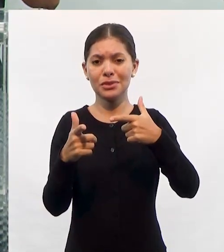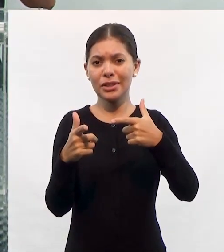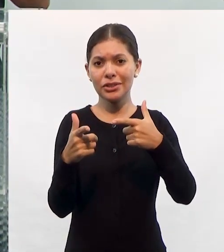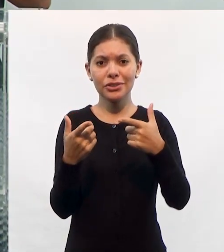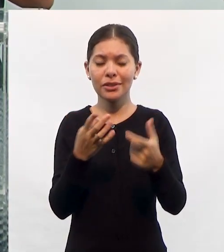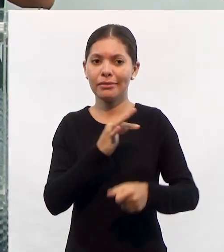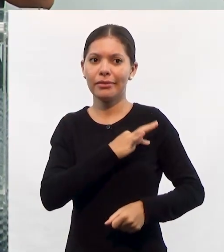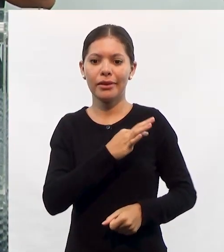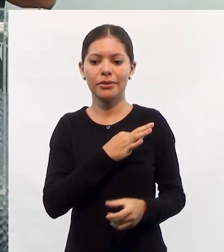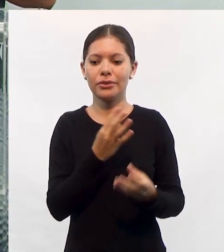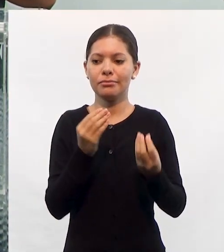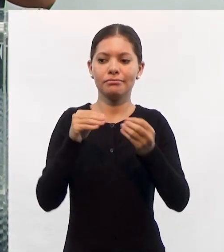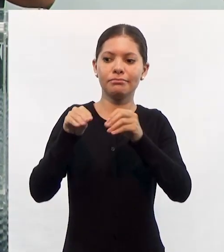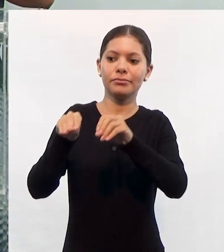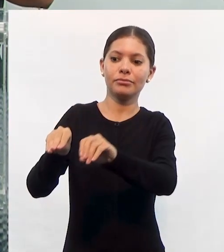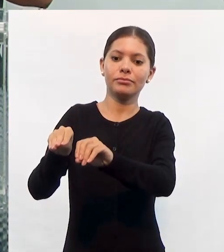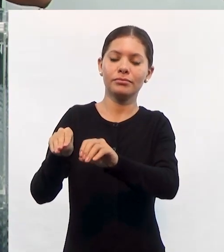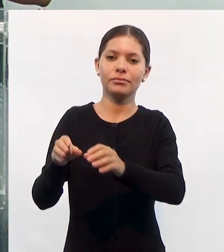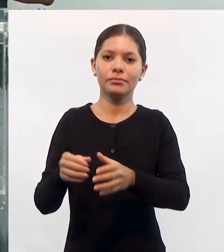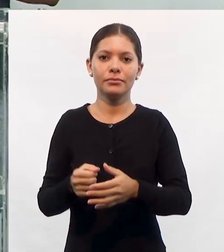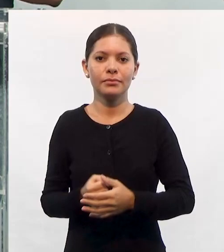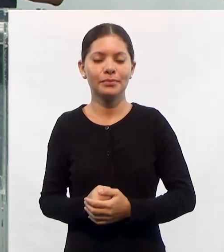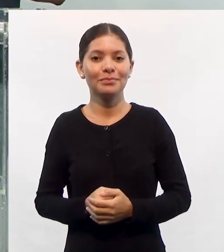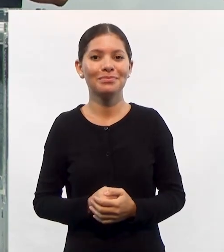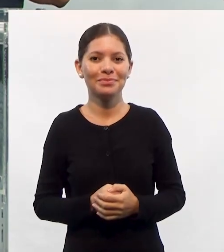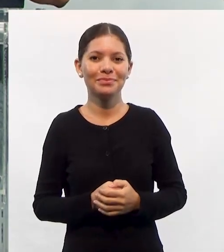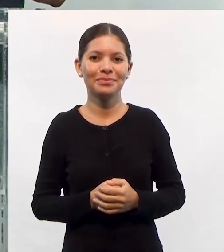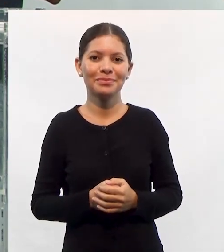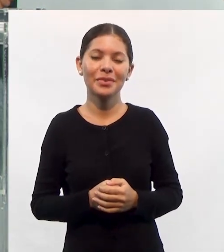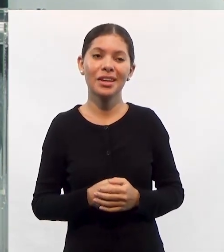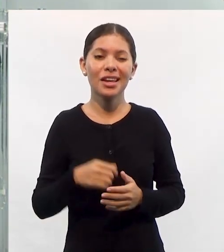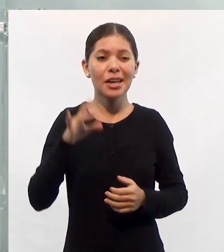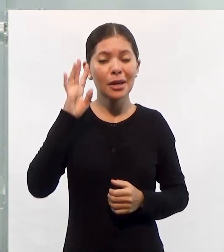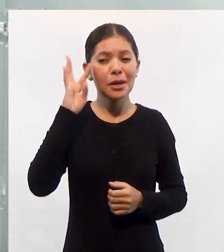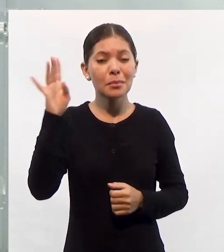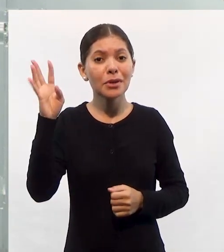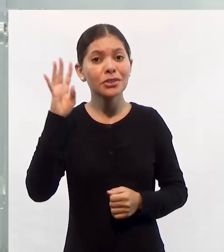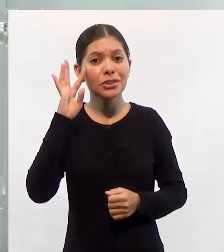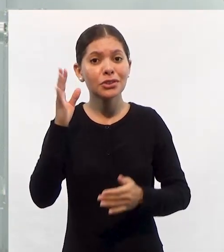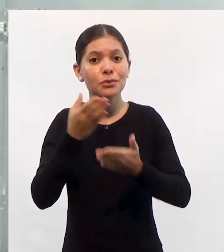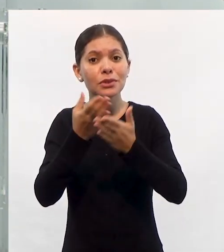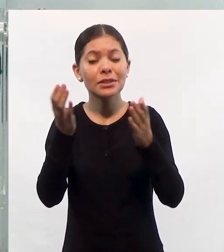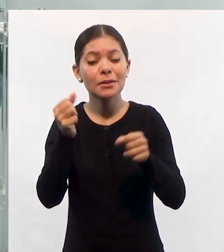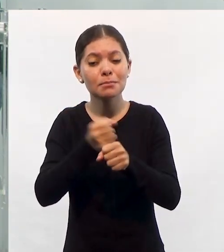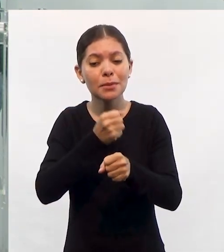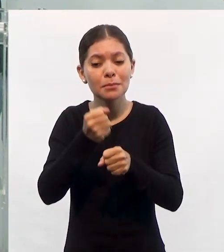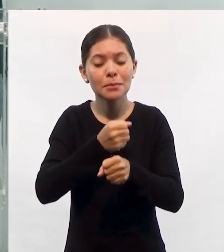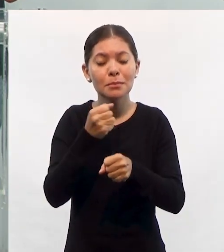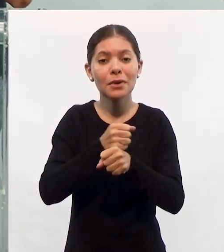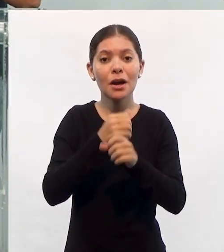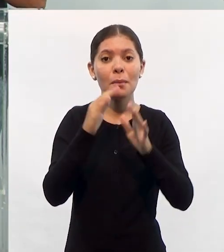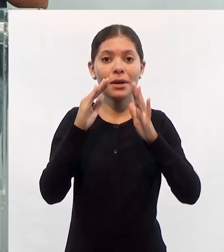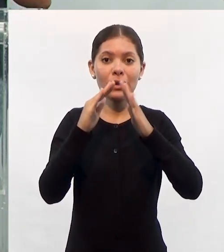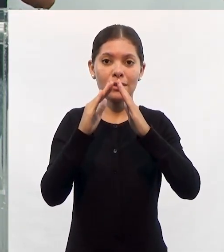ou técnica de se mover esse produto. Vamos supor que a gente esteja construindo uma casa.